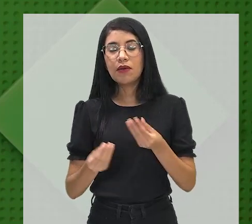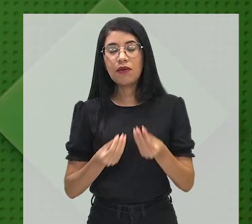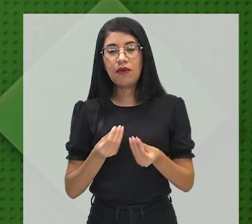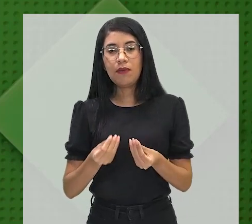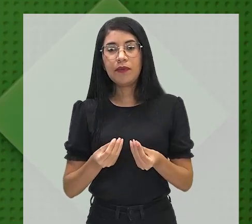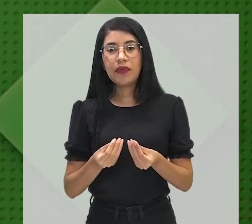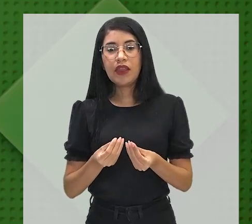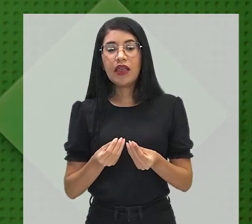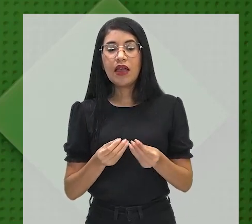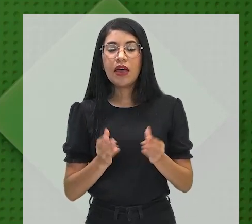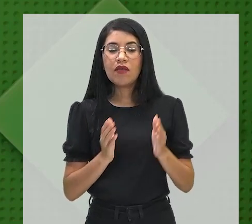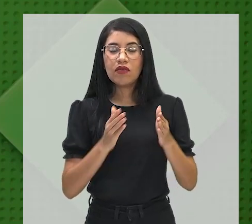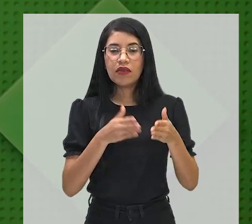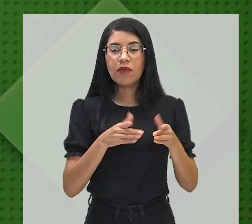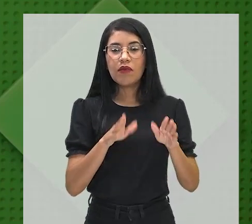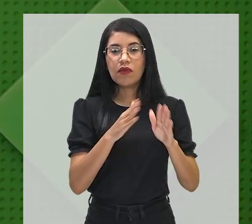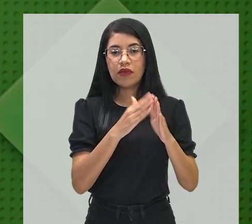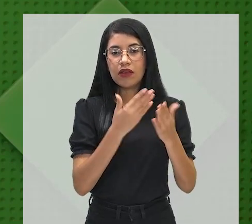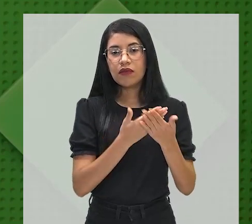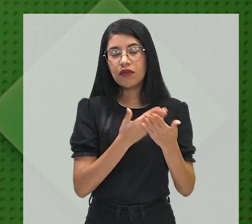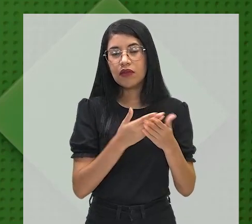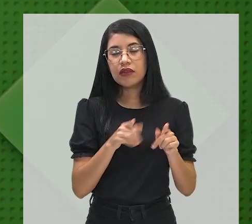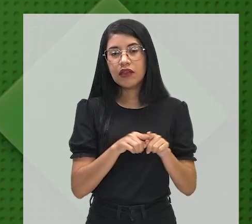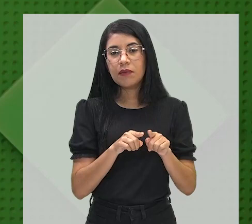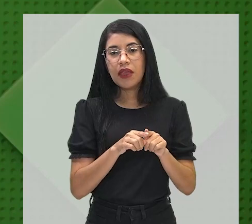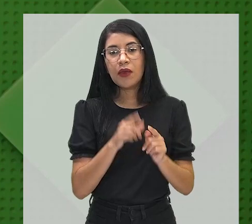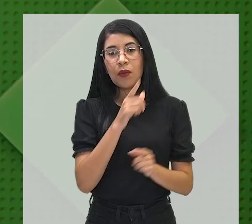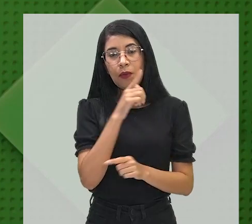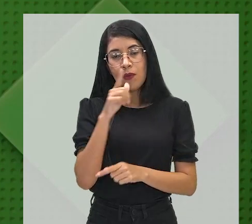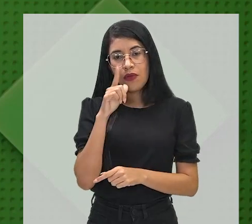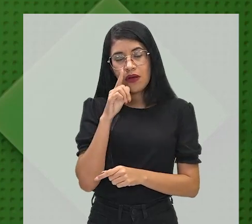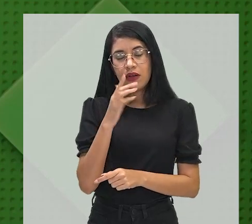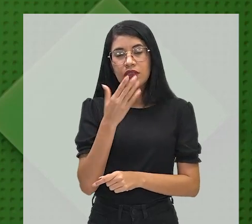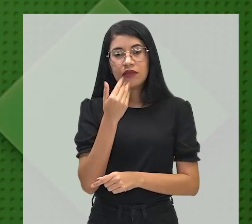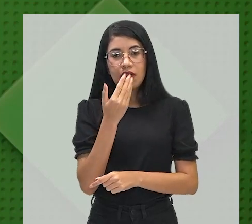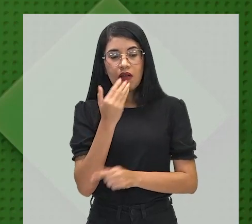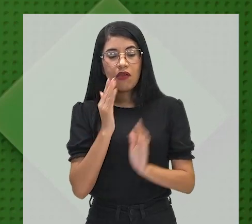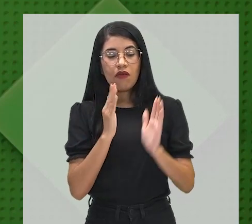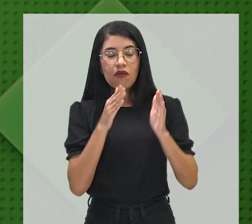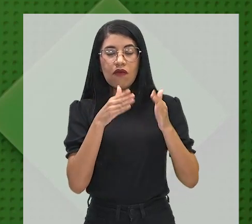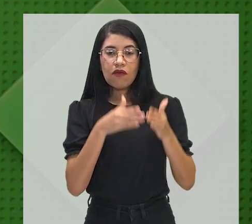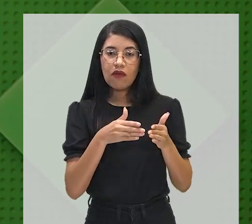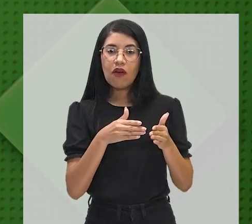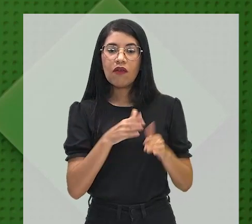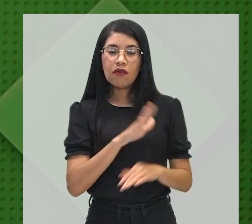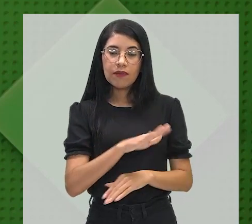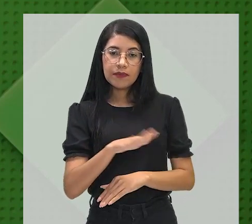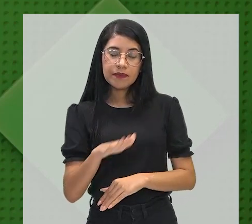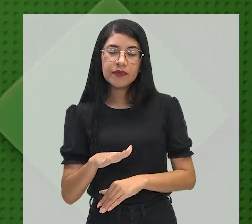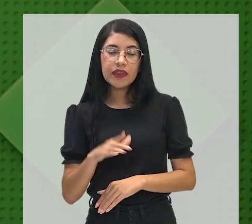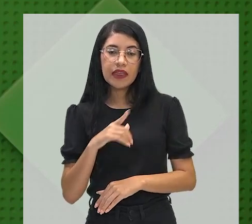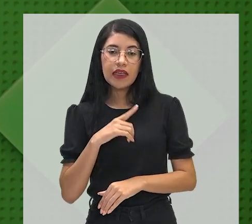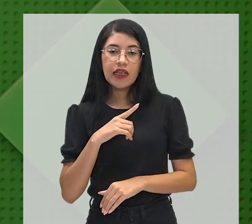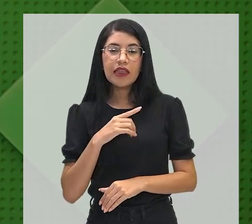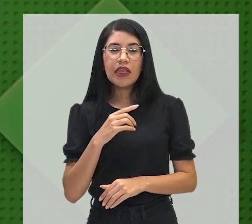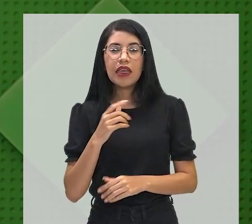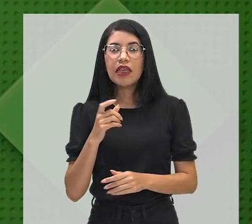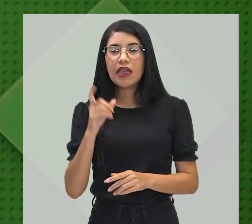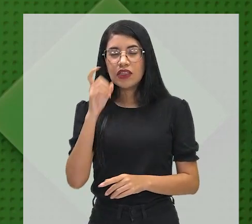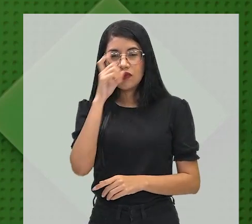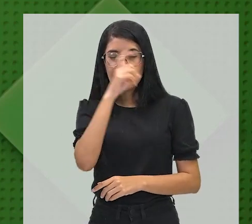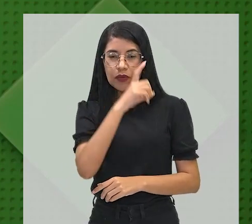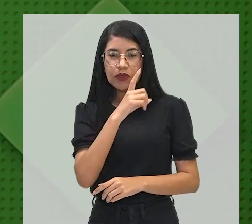ser priorizado até mesmo nas escolas, né? Com a merenda escolar, por exemplo, voltada para essas crianças que têm ali